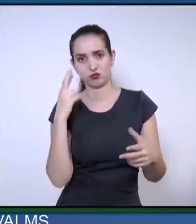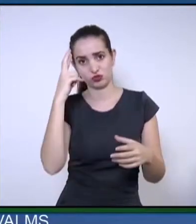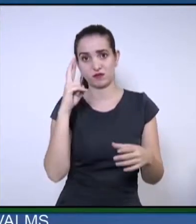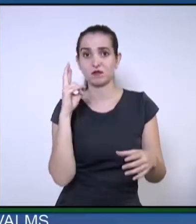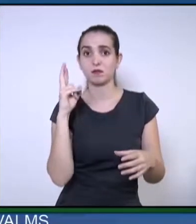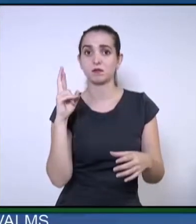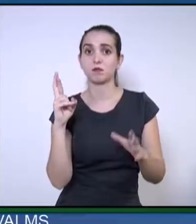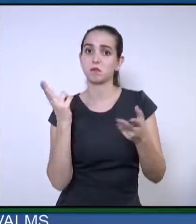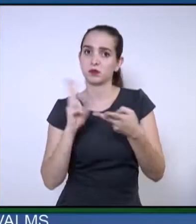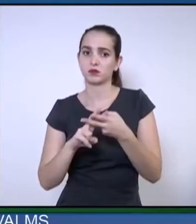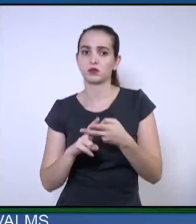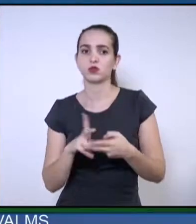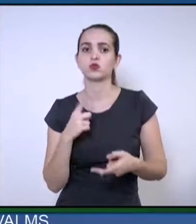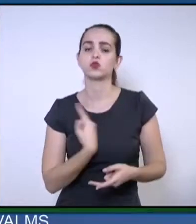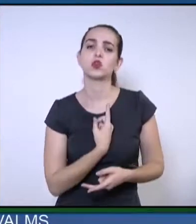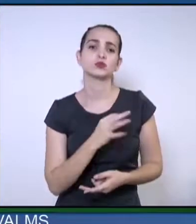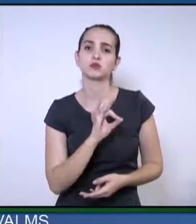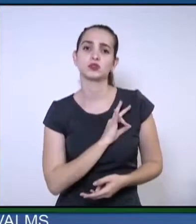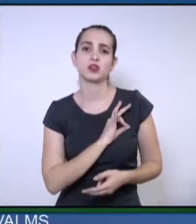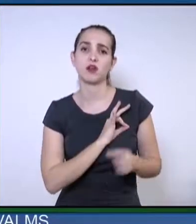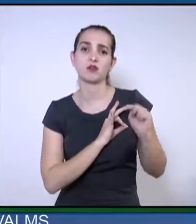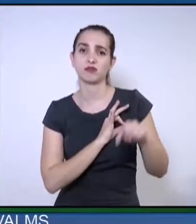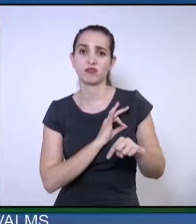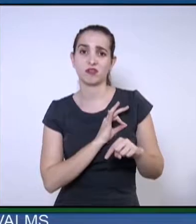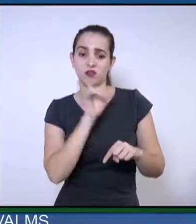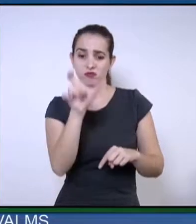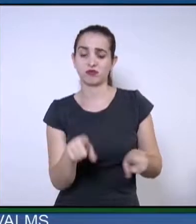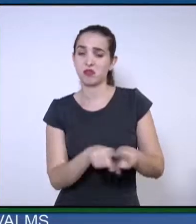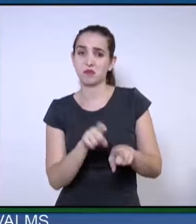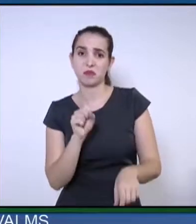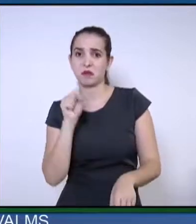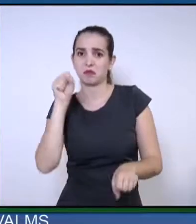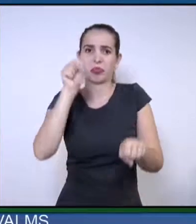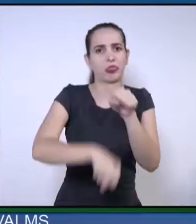E o nosso policial, que foi brutalmente assassinado aqui na fronteira,